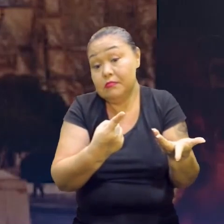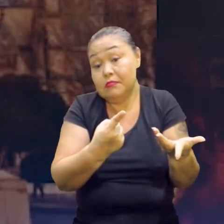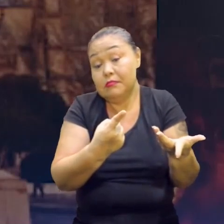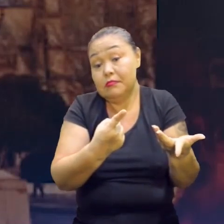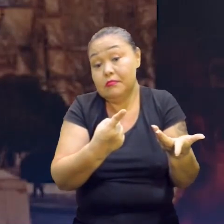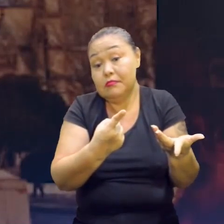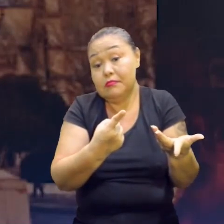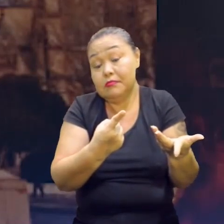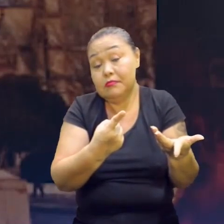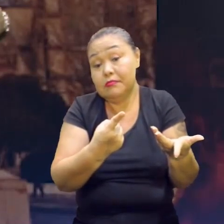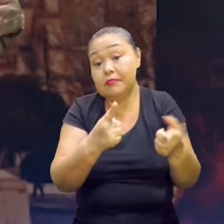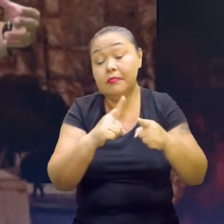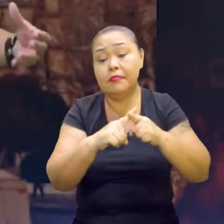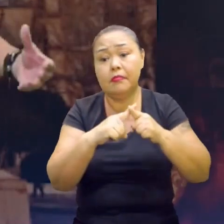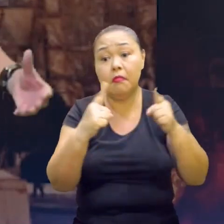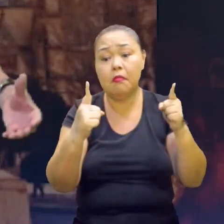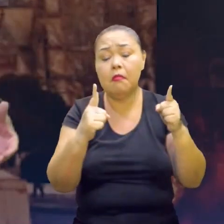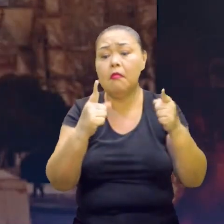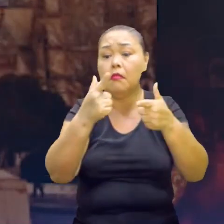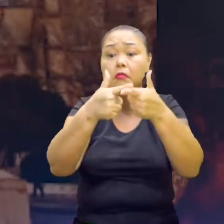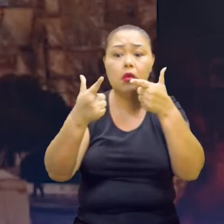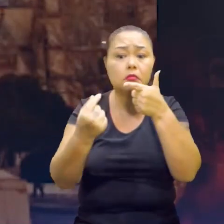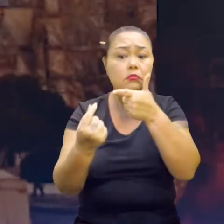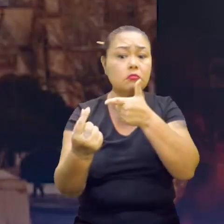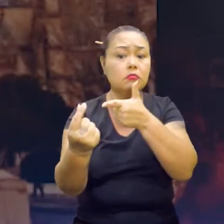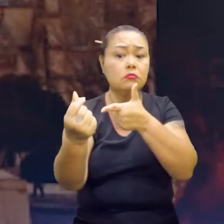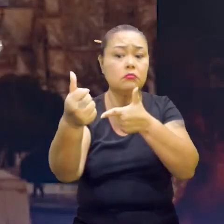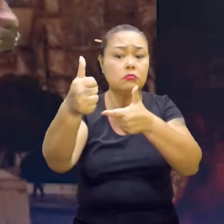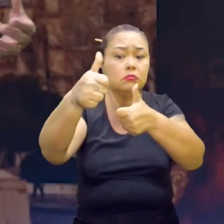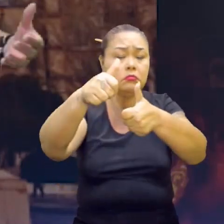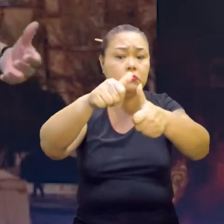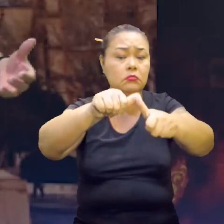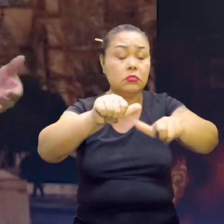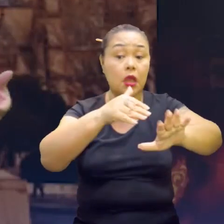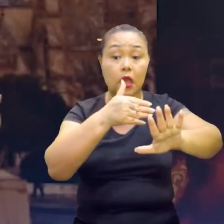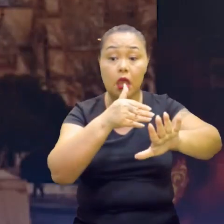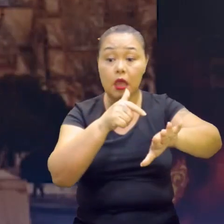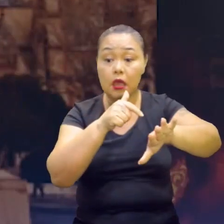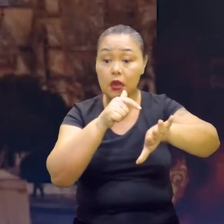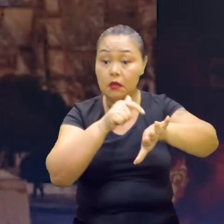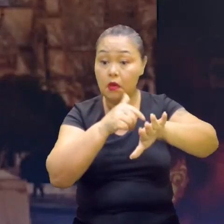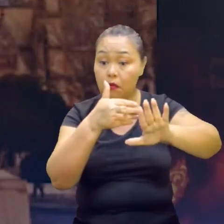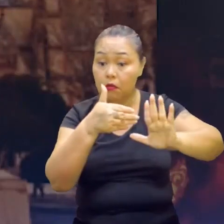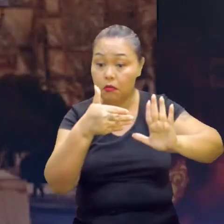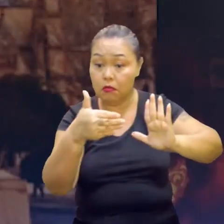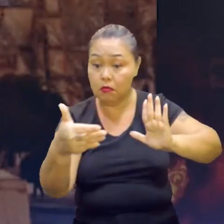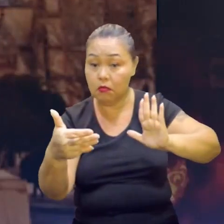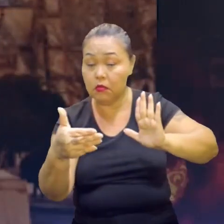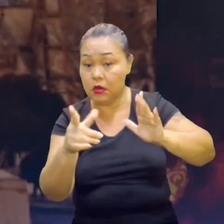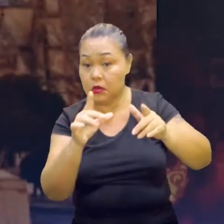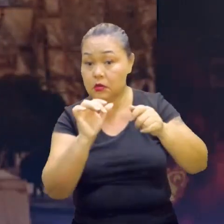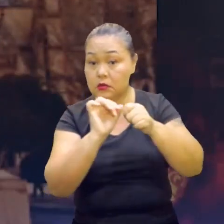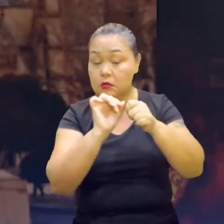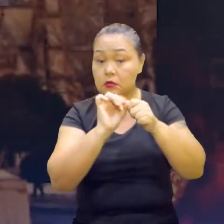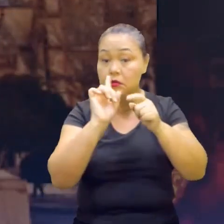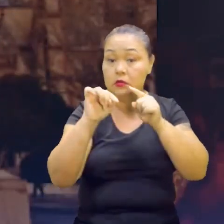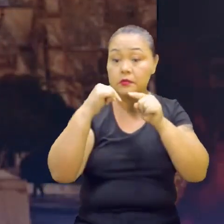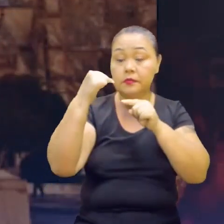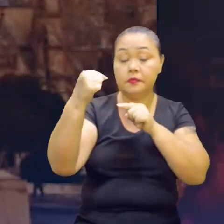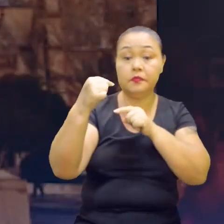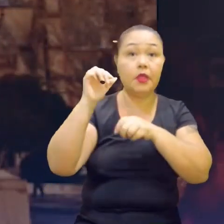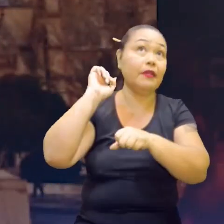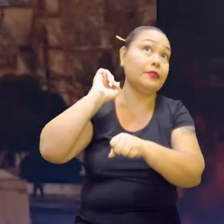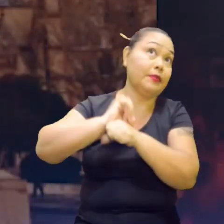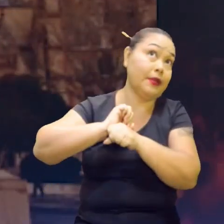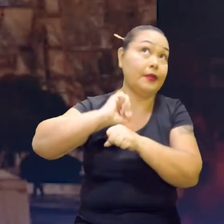Mas é uma crise econômica. É aquele momento que tem que ter tomado uma posição. Não aguardar lá no